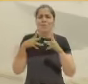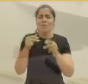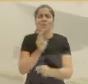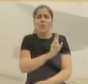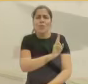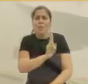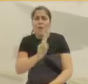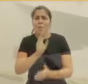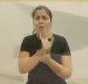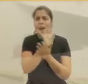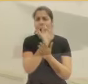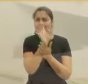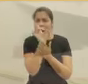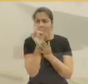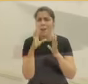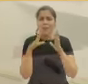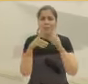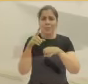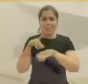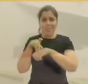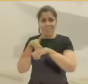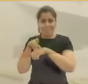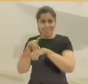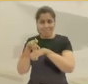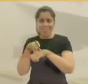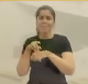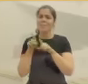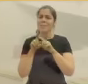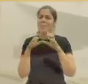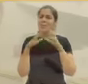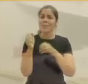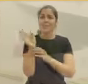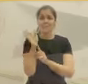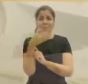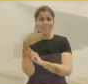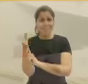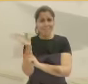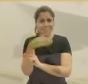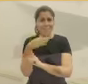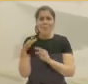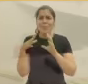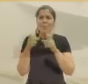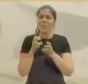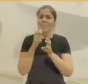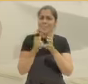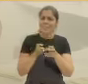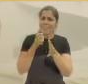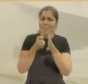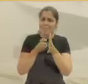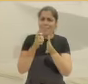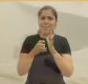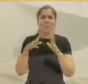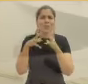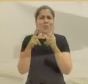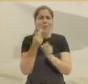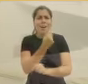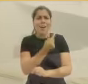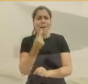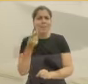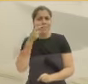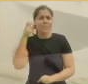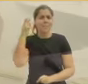todos os dinossauros, todas as bandeiras, todos os trens, todos... Cada um se interessa por um tipo de coisa, mas são